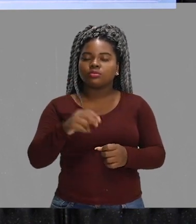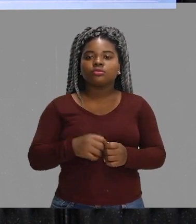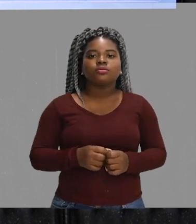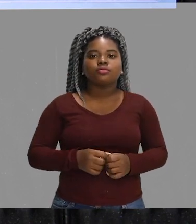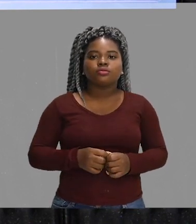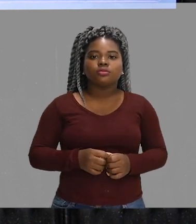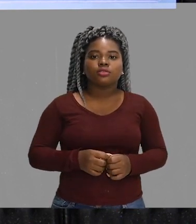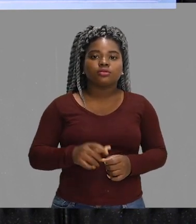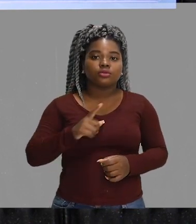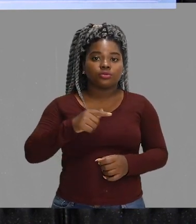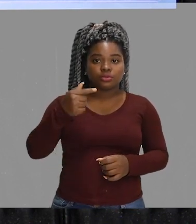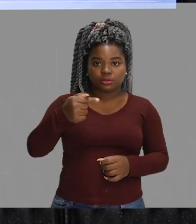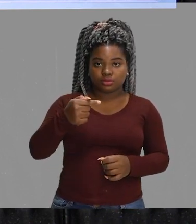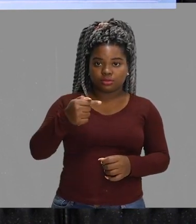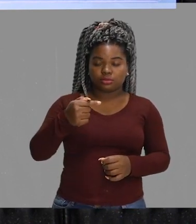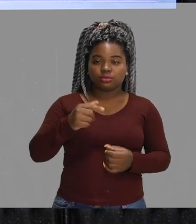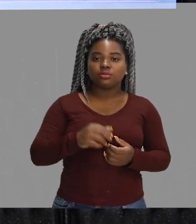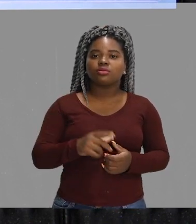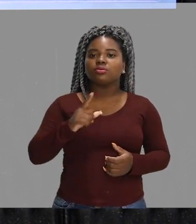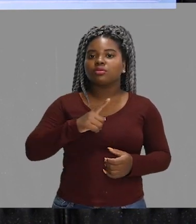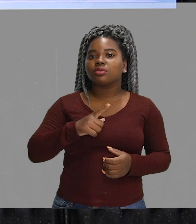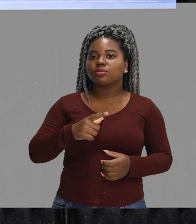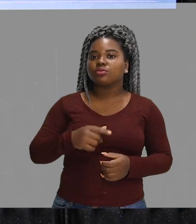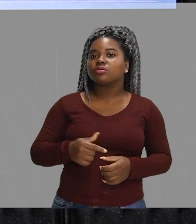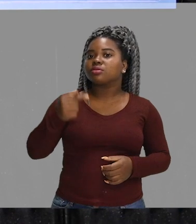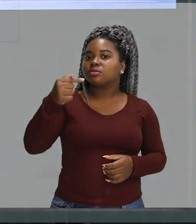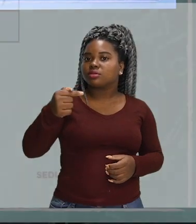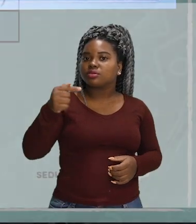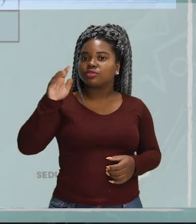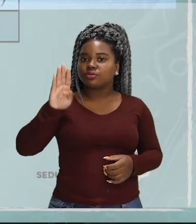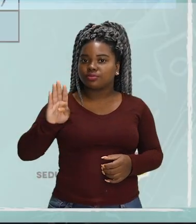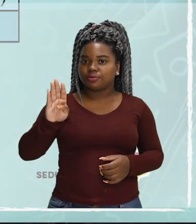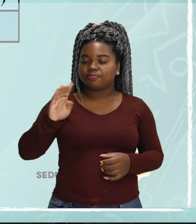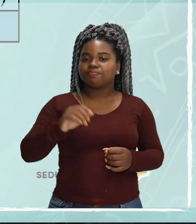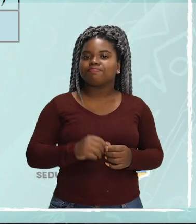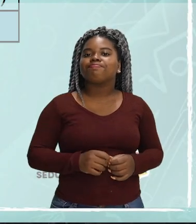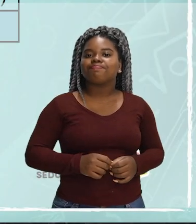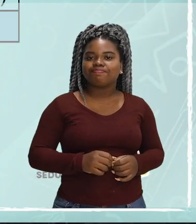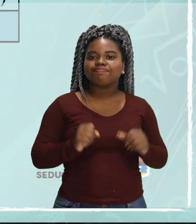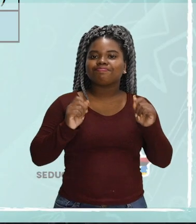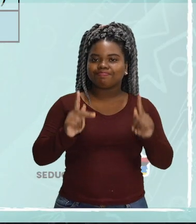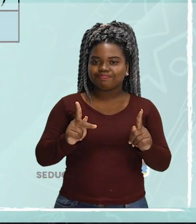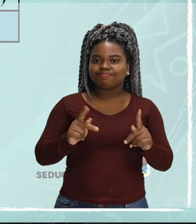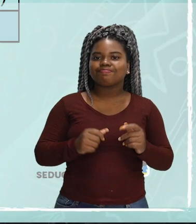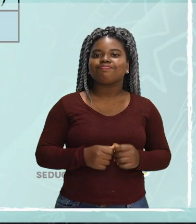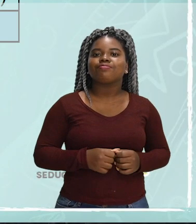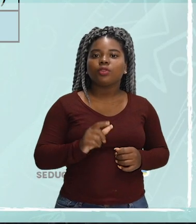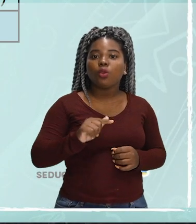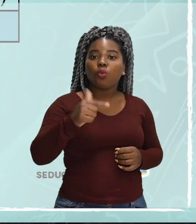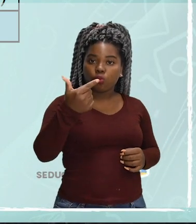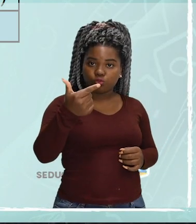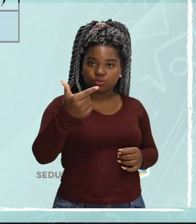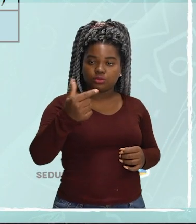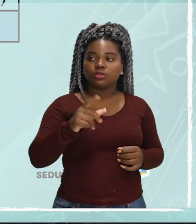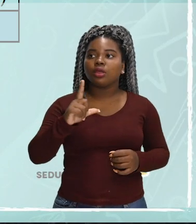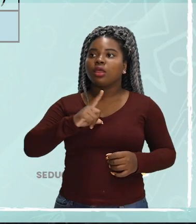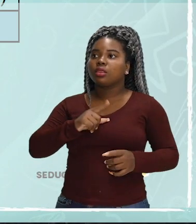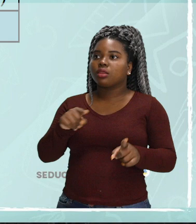mais energético é o 3p5. A sua distribuição eletrônica ela terminou no